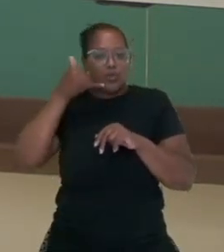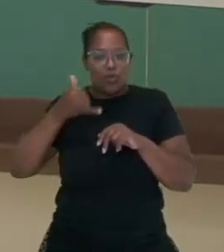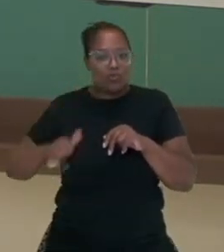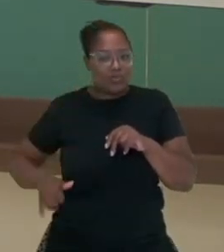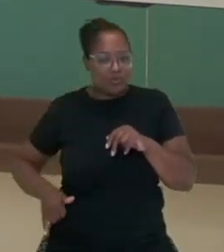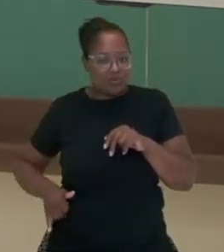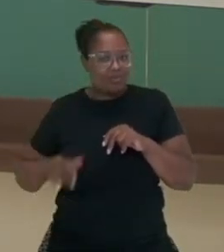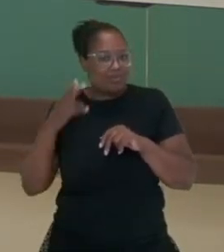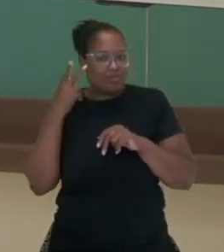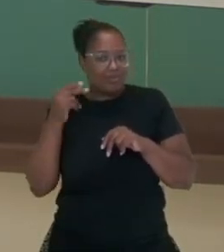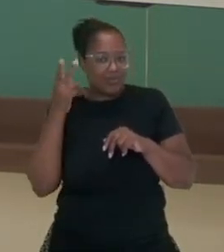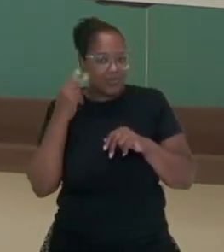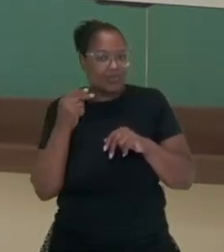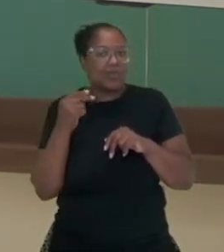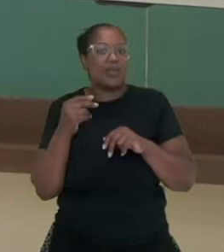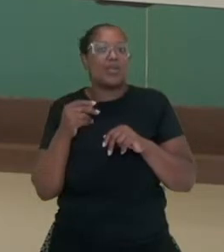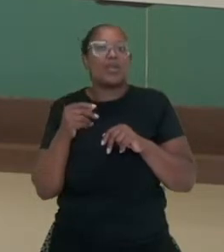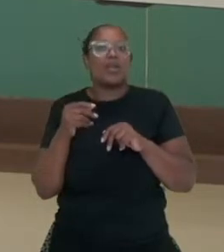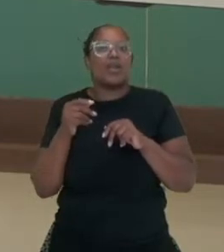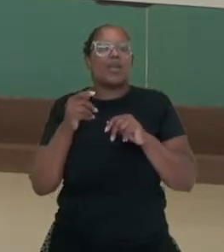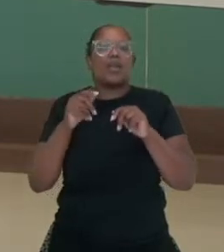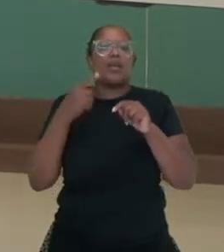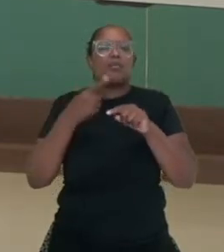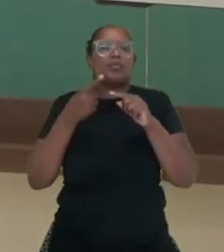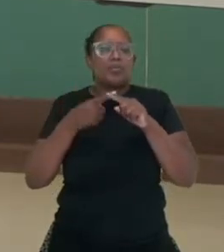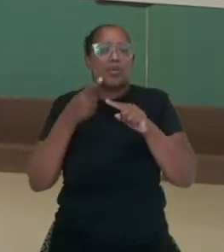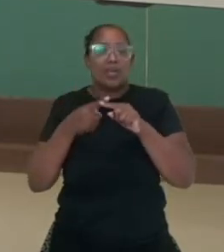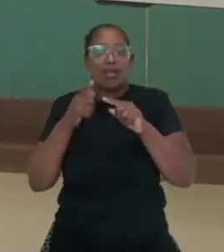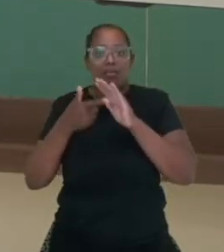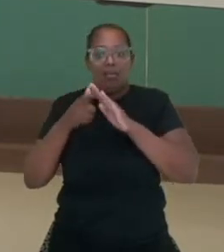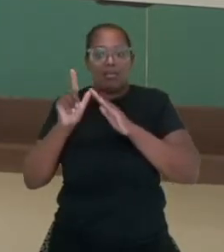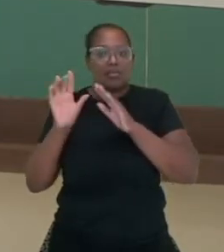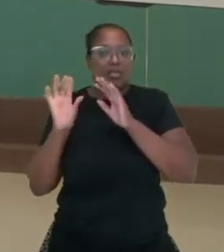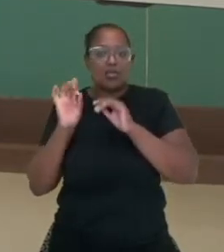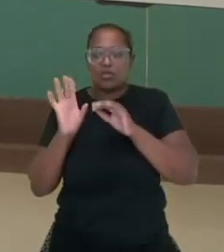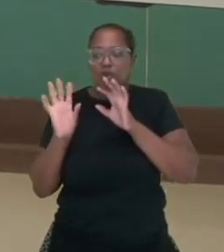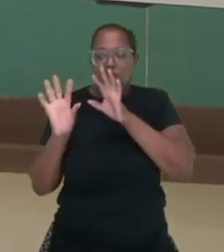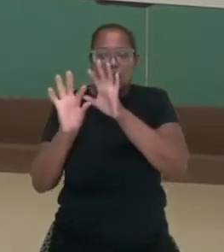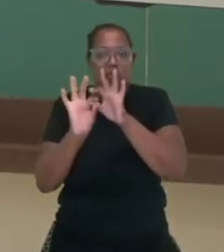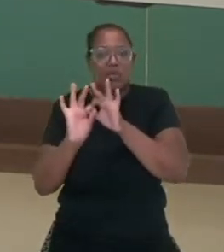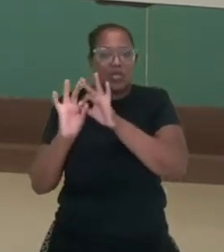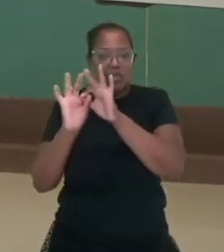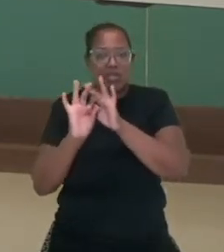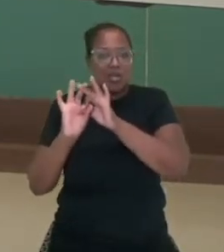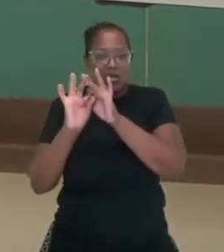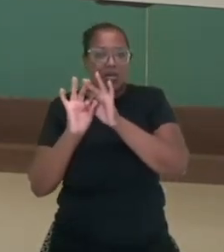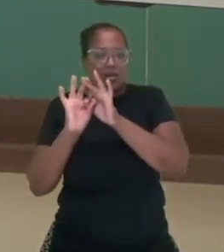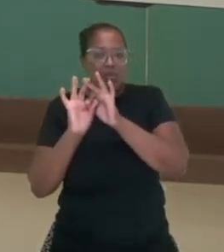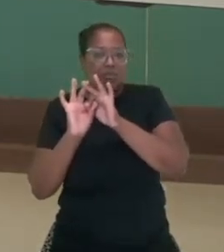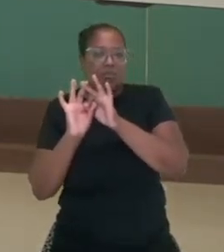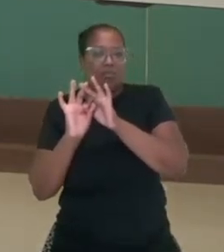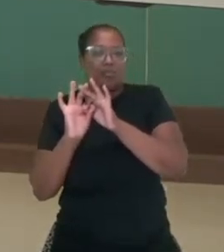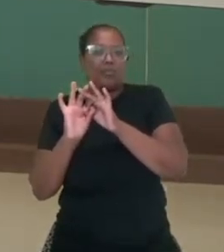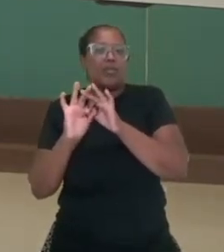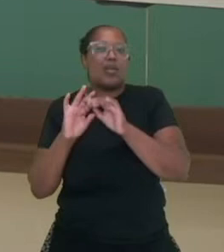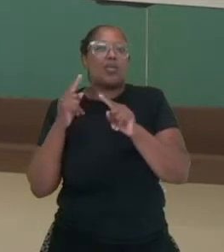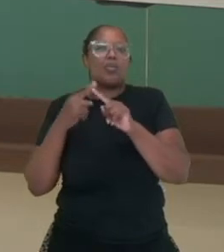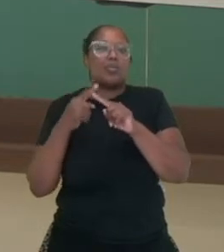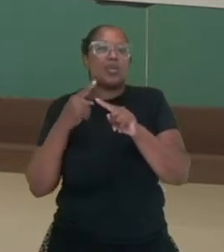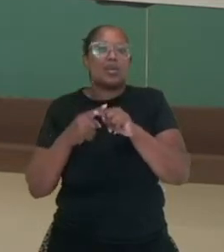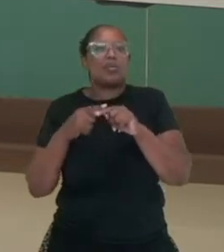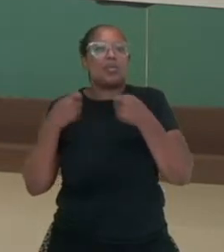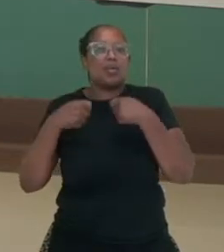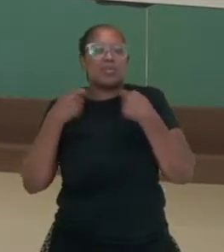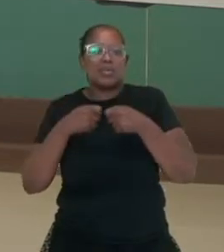era para que houvesse a possibilidade de ligações telefônicas sem precisar utilizar aquele